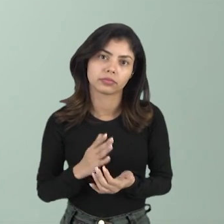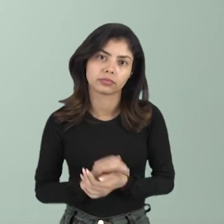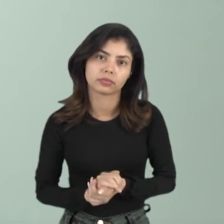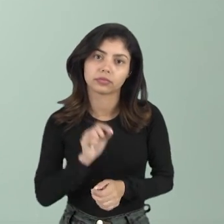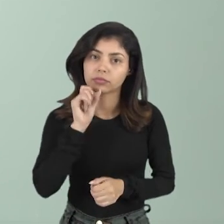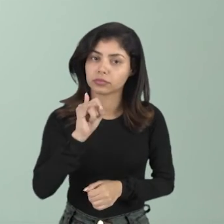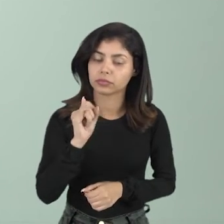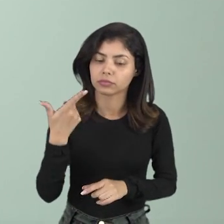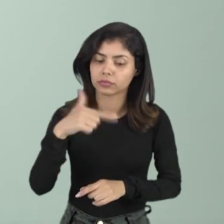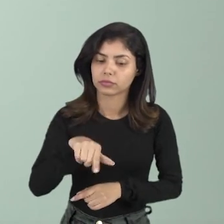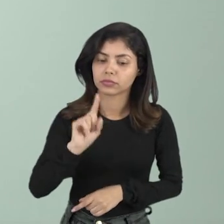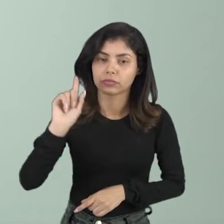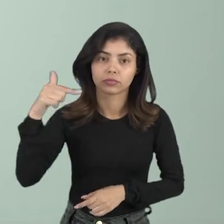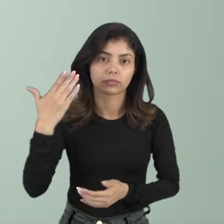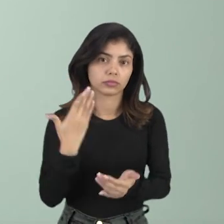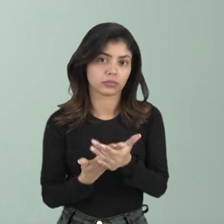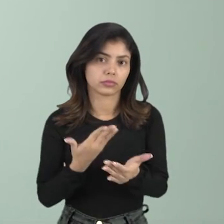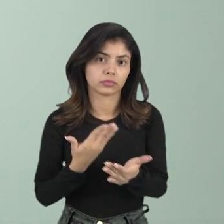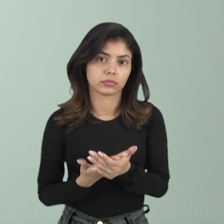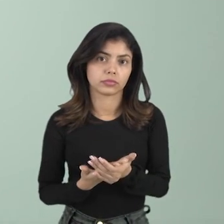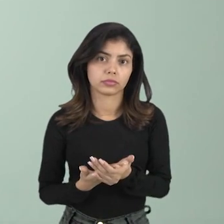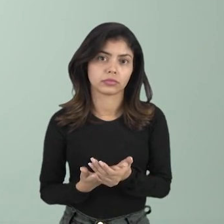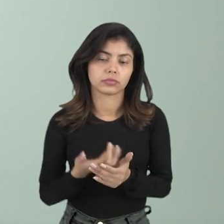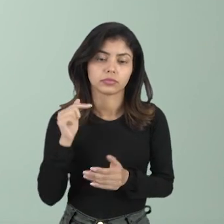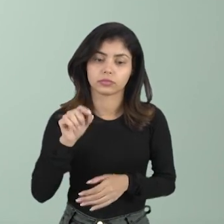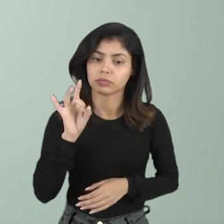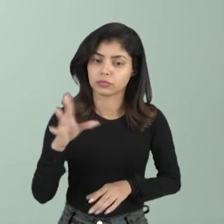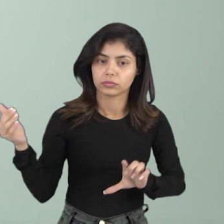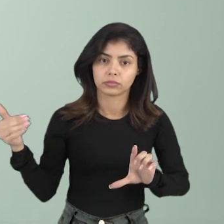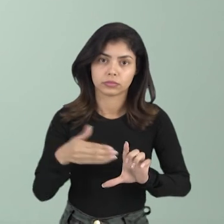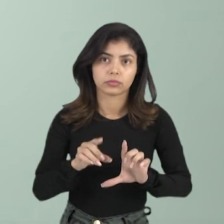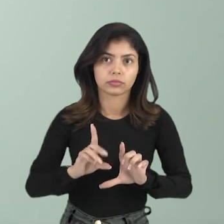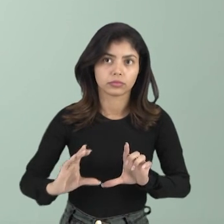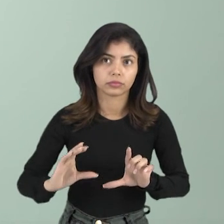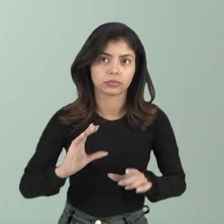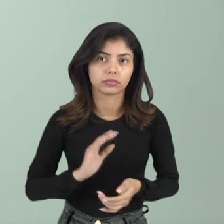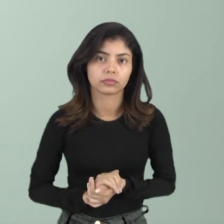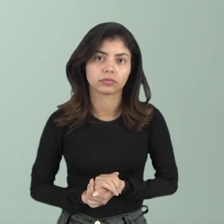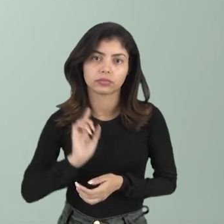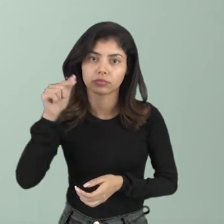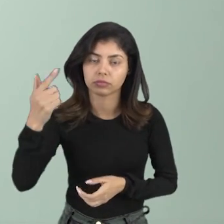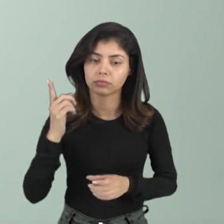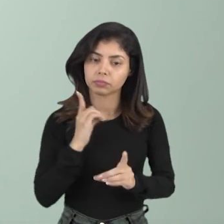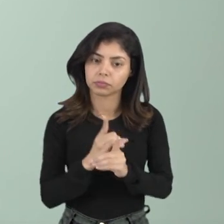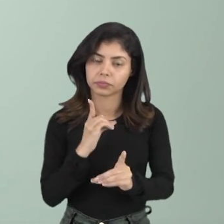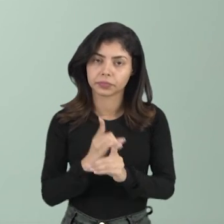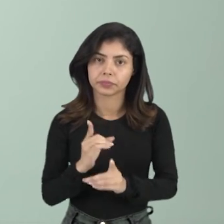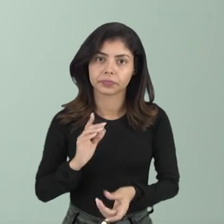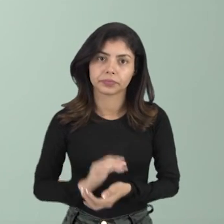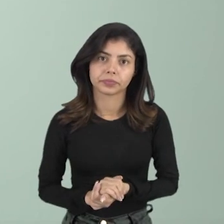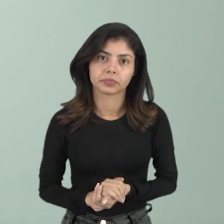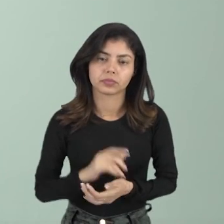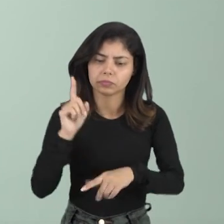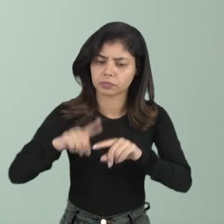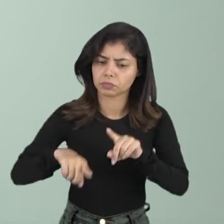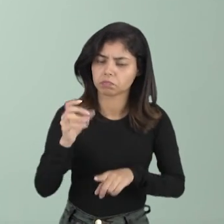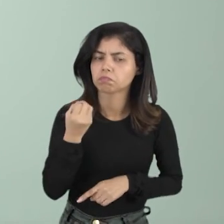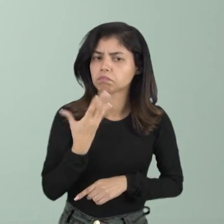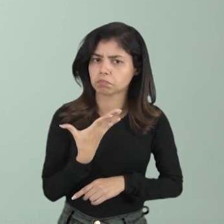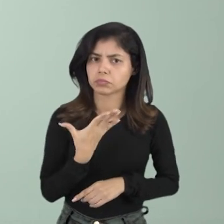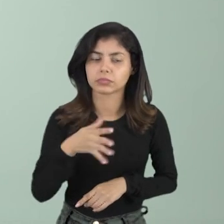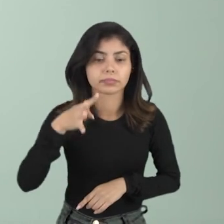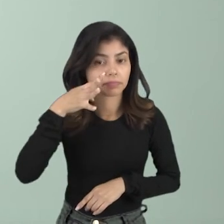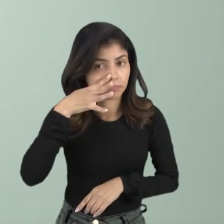aula. Se você quiser rever essa ou outras aulas, é só acessar a plataforma Eduque. Lá você vai encontrar um material